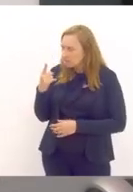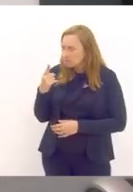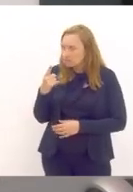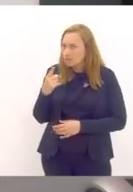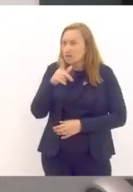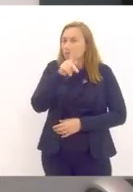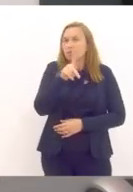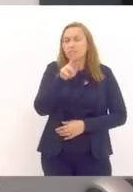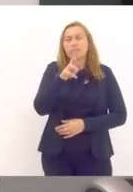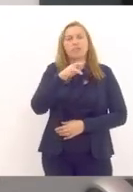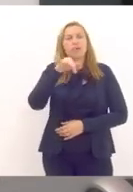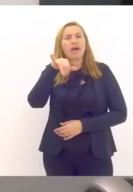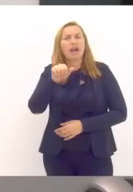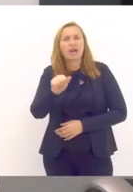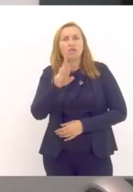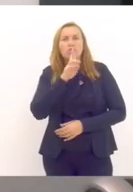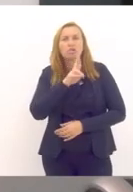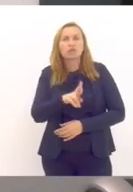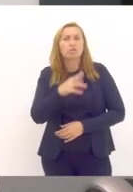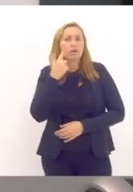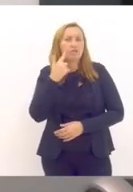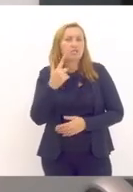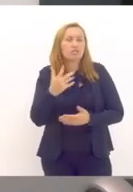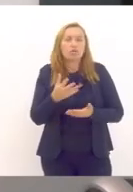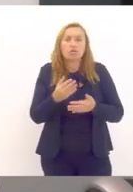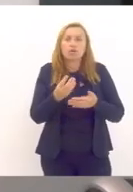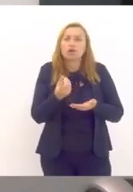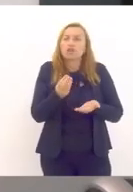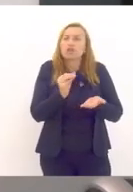saber simplesmente o que sobra para pagar